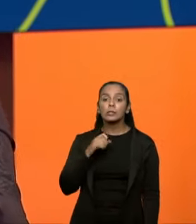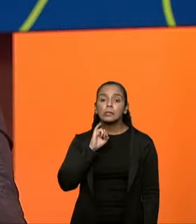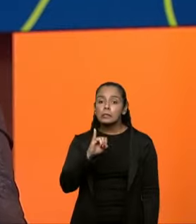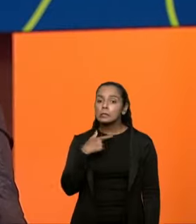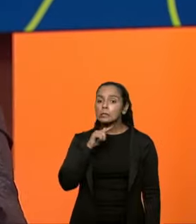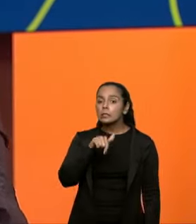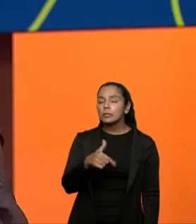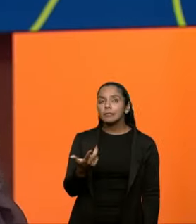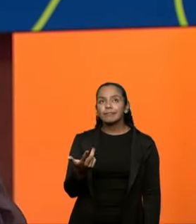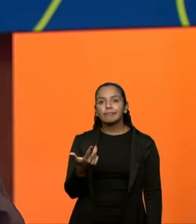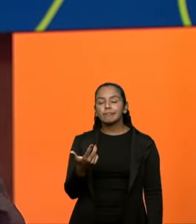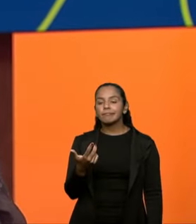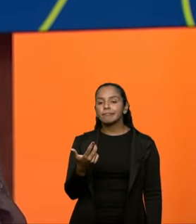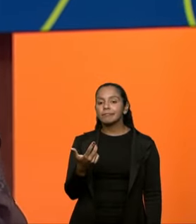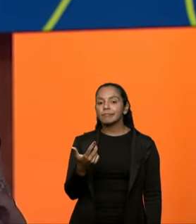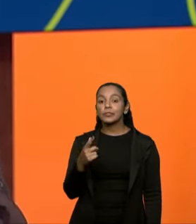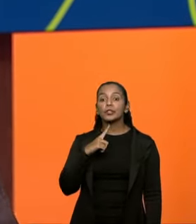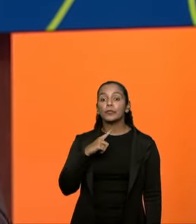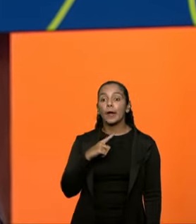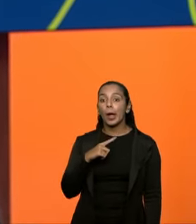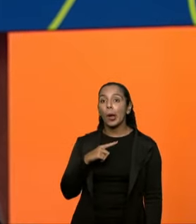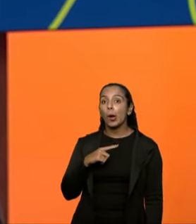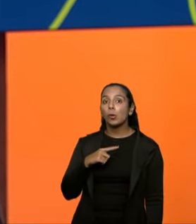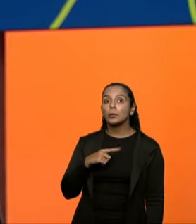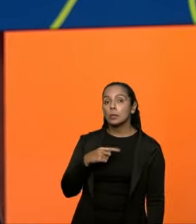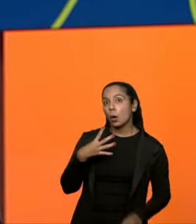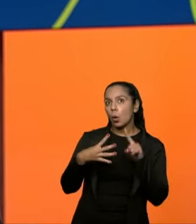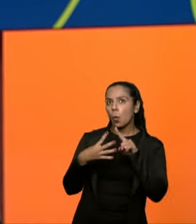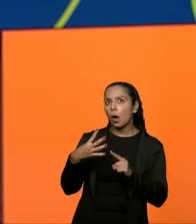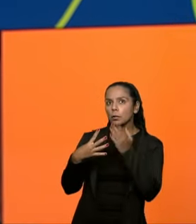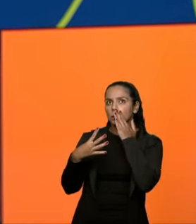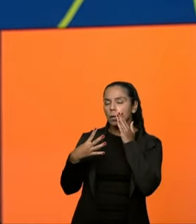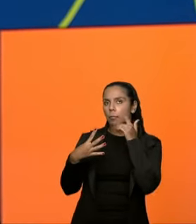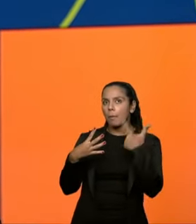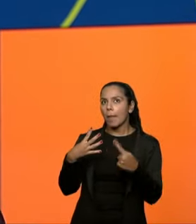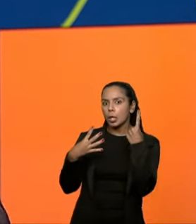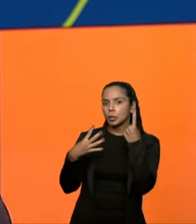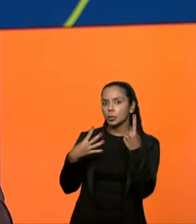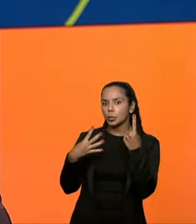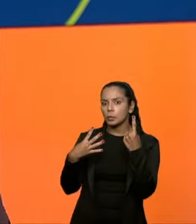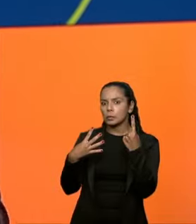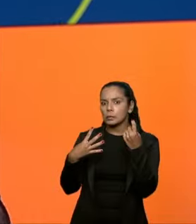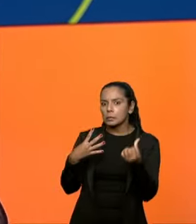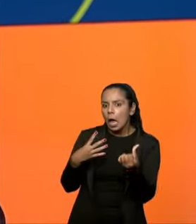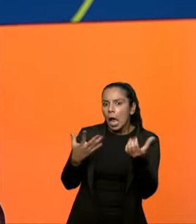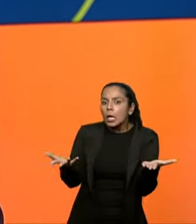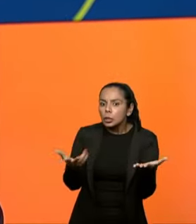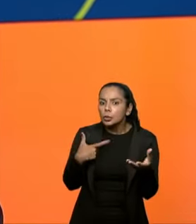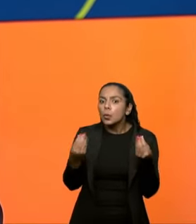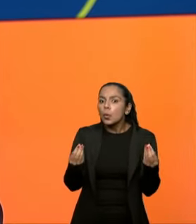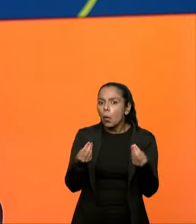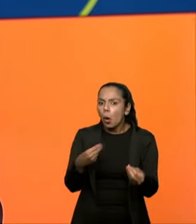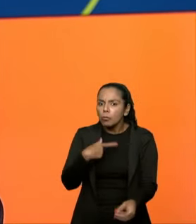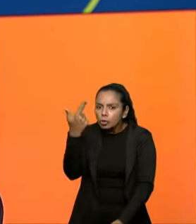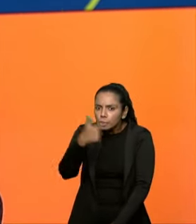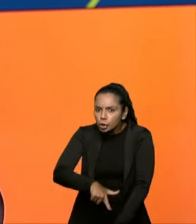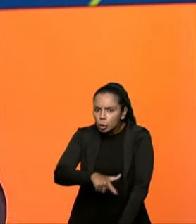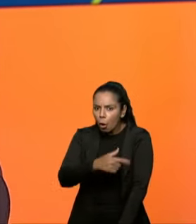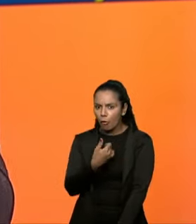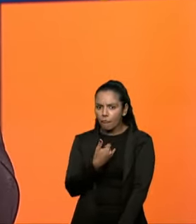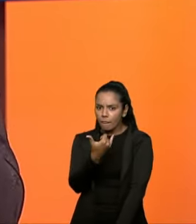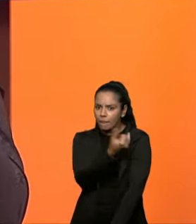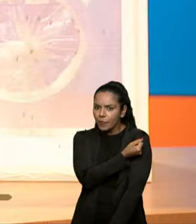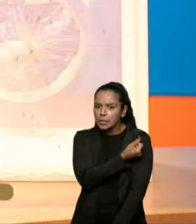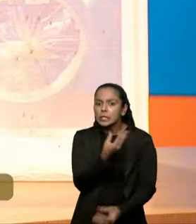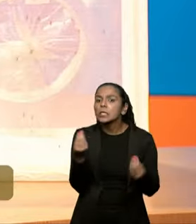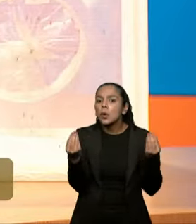pouco tiver um quinto ou um sexto tipo de vírus, tem que tomar novamente essa vacina? Como é